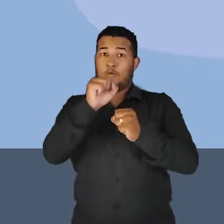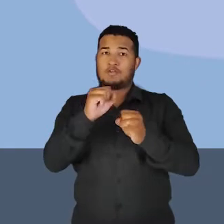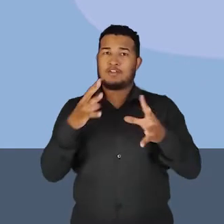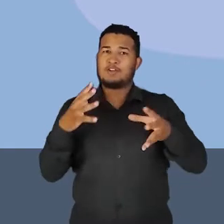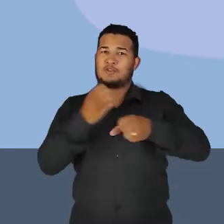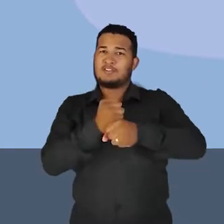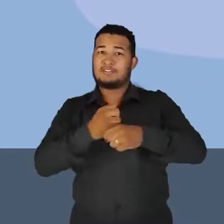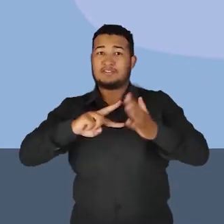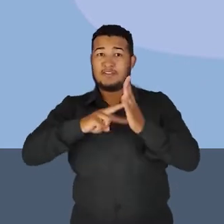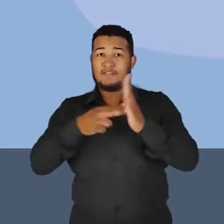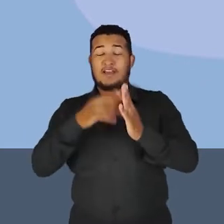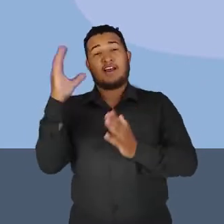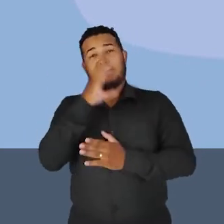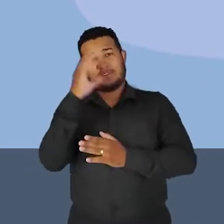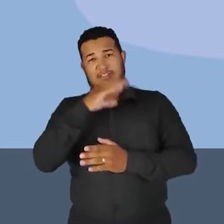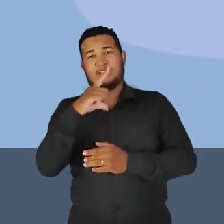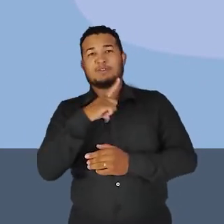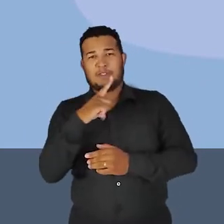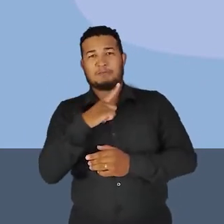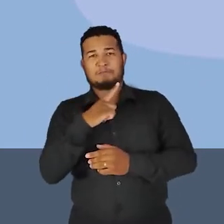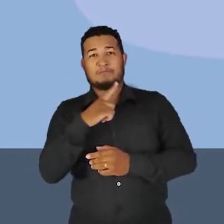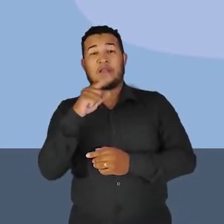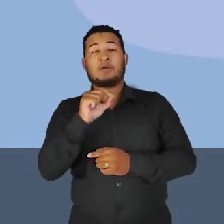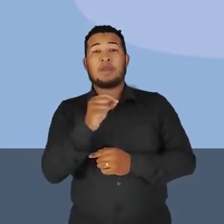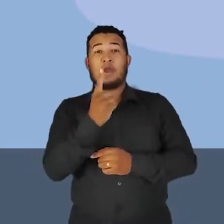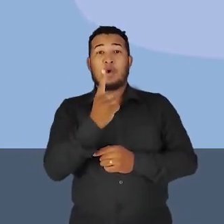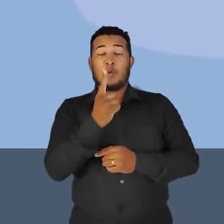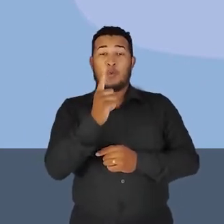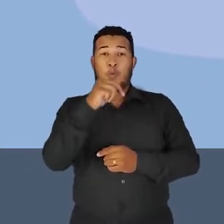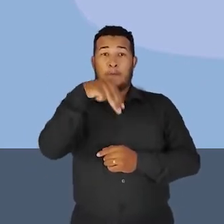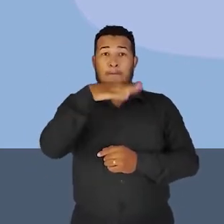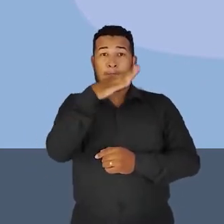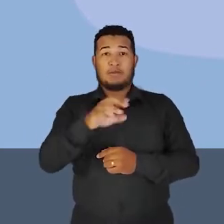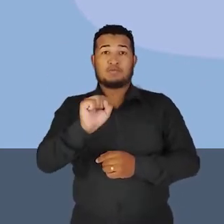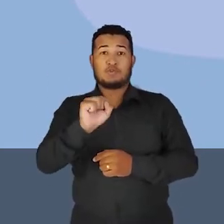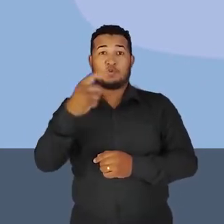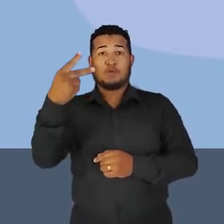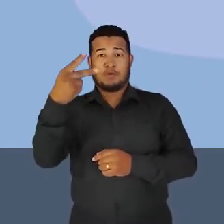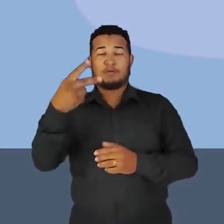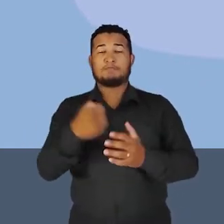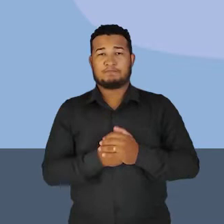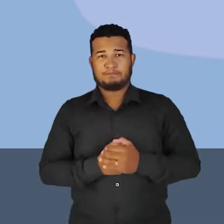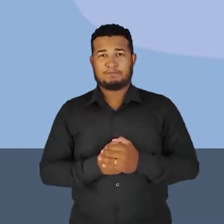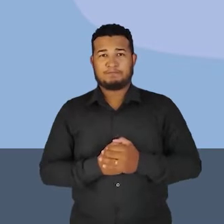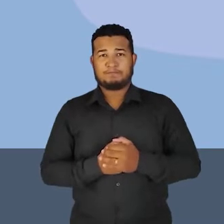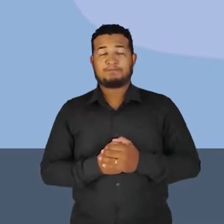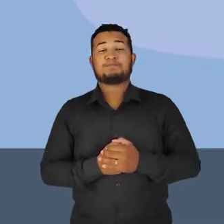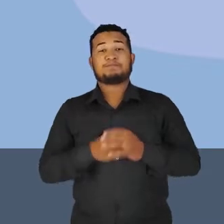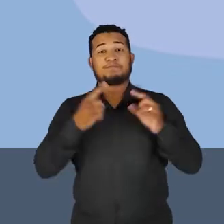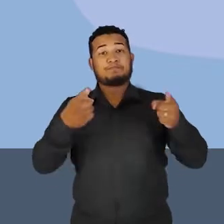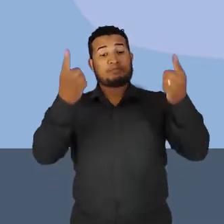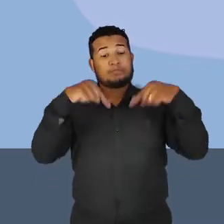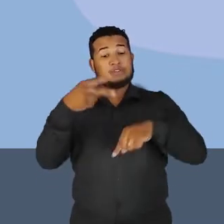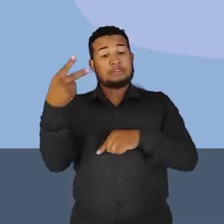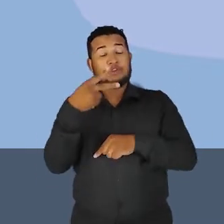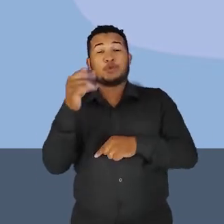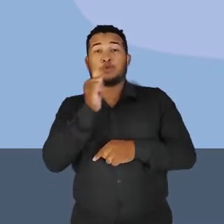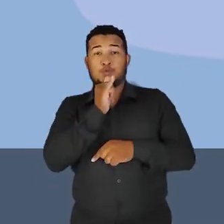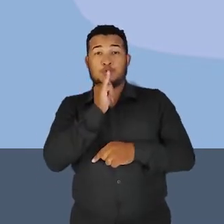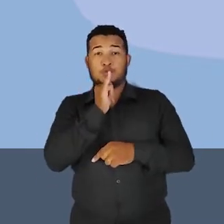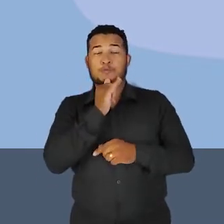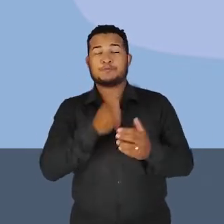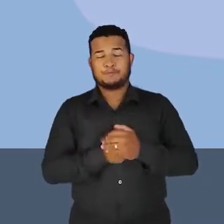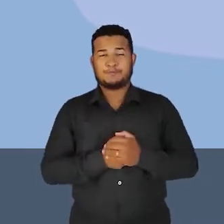aceleração, que o texto fala que é de 1 metro por segundo ao quadrado. Vamos ao segundo exemplo.